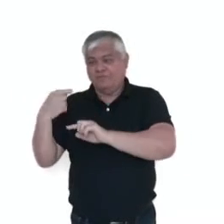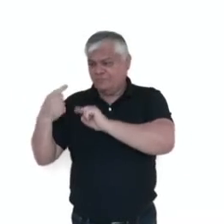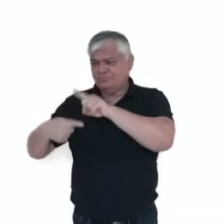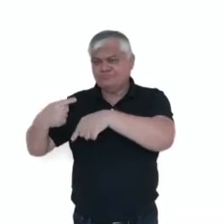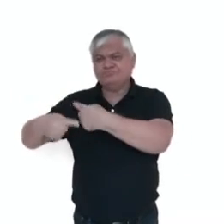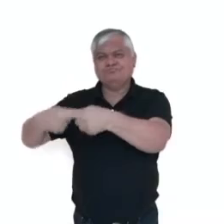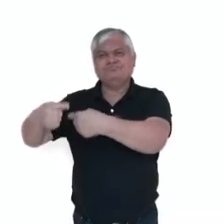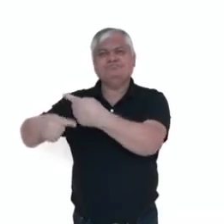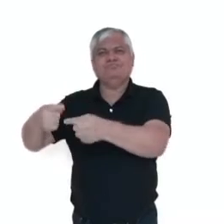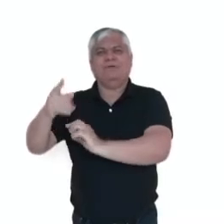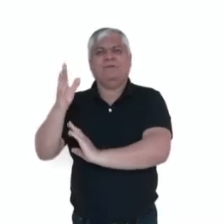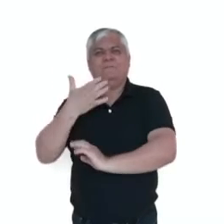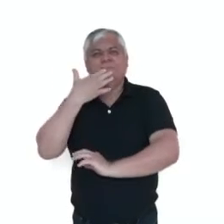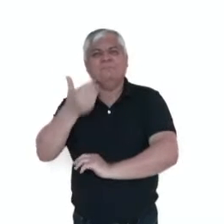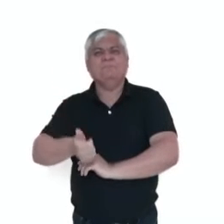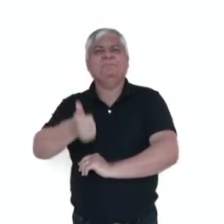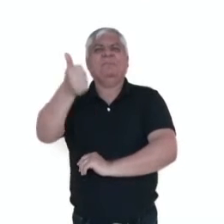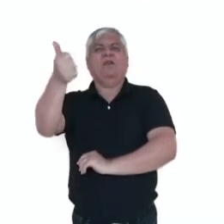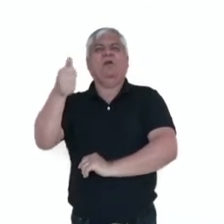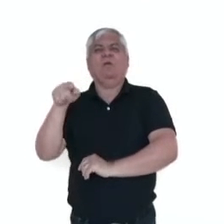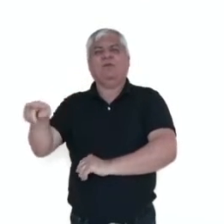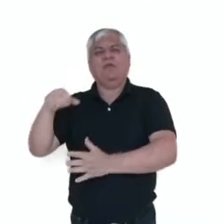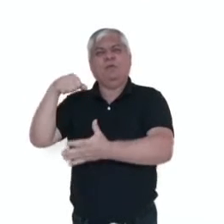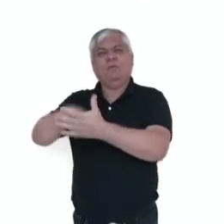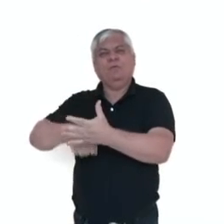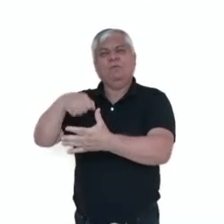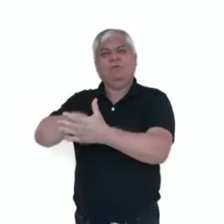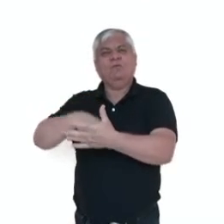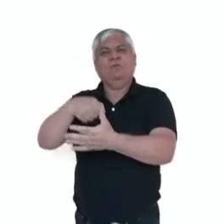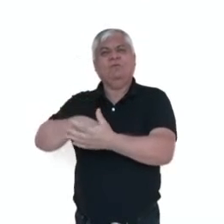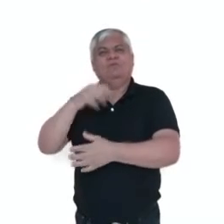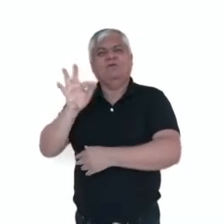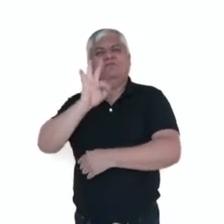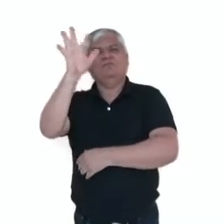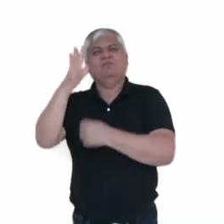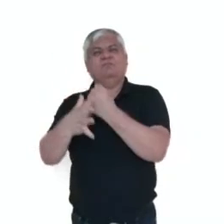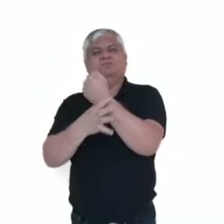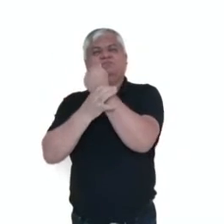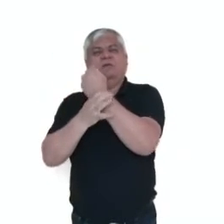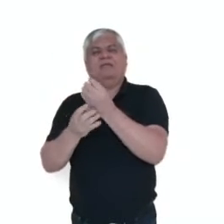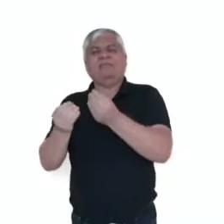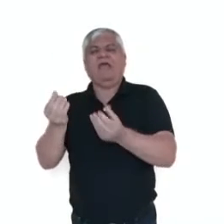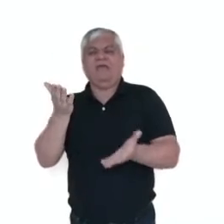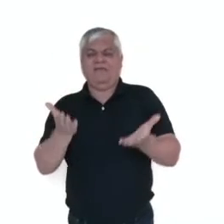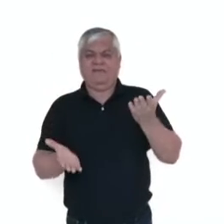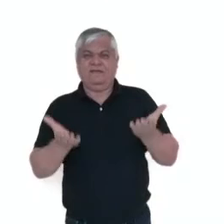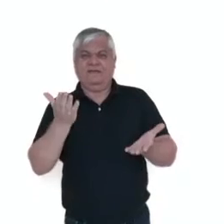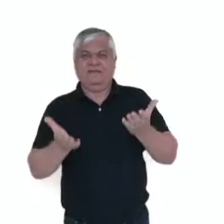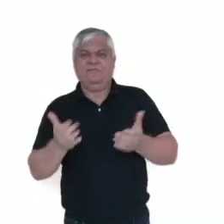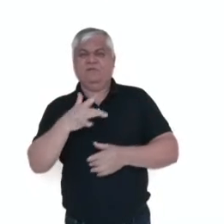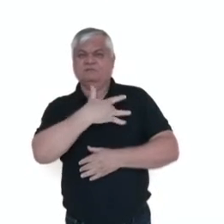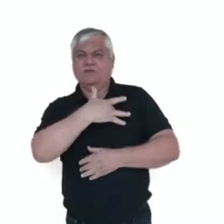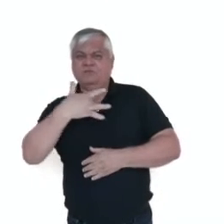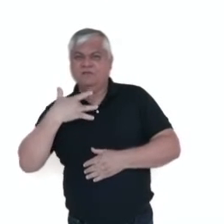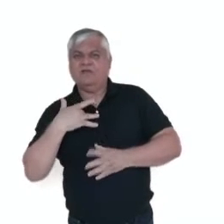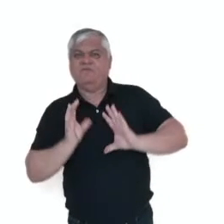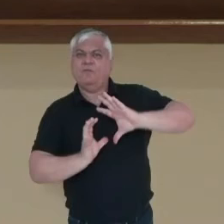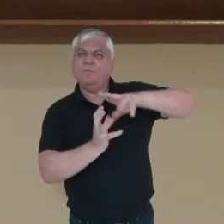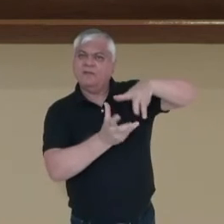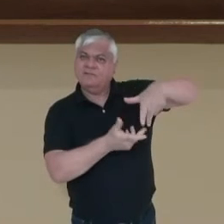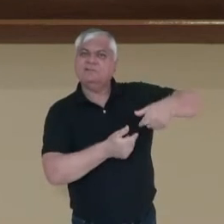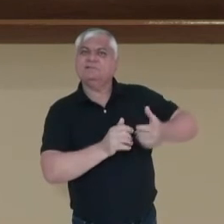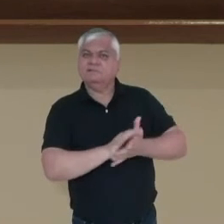melhor e, através de sua luta, garantir maior equilíbrio para um mundo saudável.